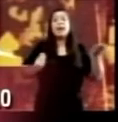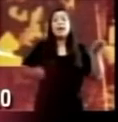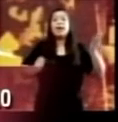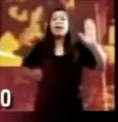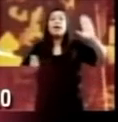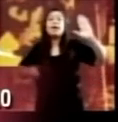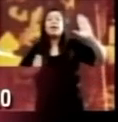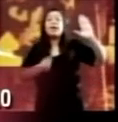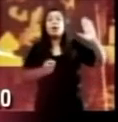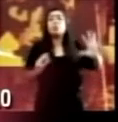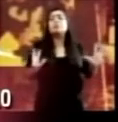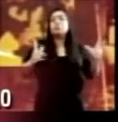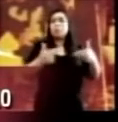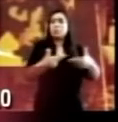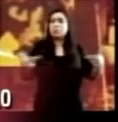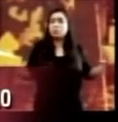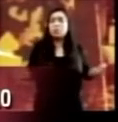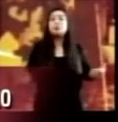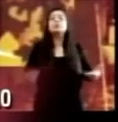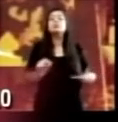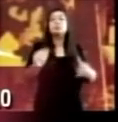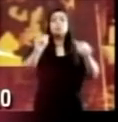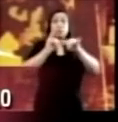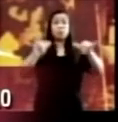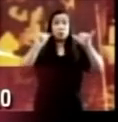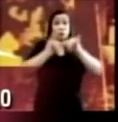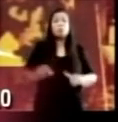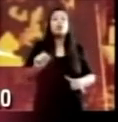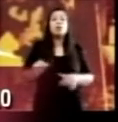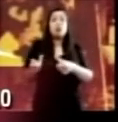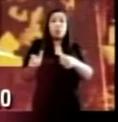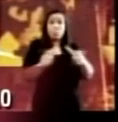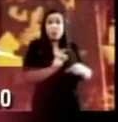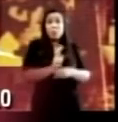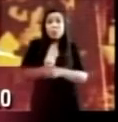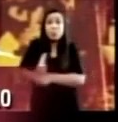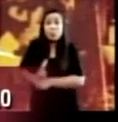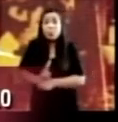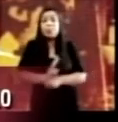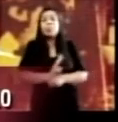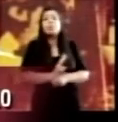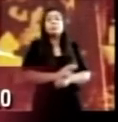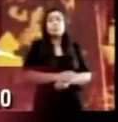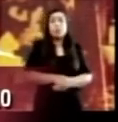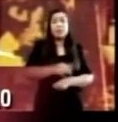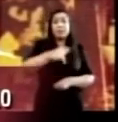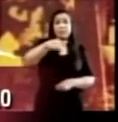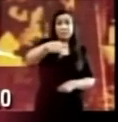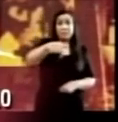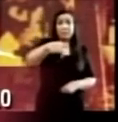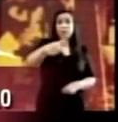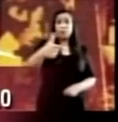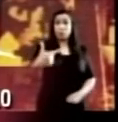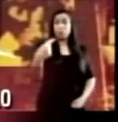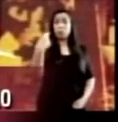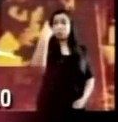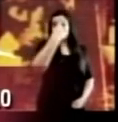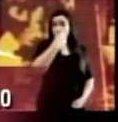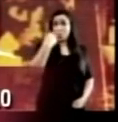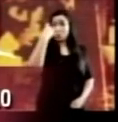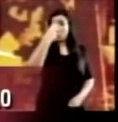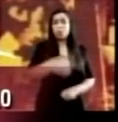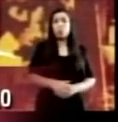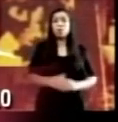Todos esses eventos, eles devem ser comunicados para a Vigilância Sanitária com antecedência mínima de 72 horas. Tá?